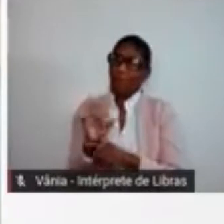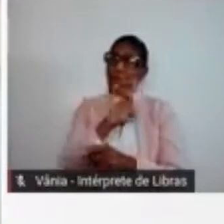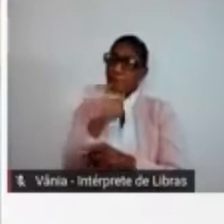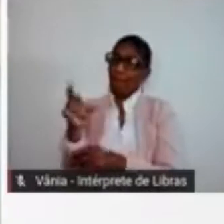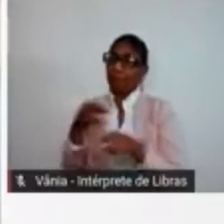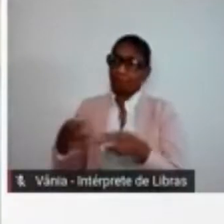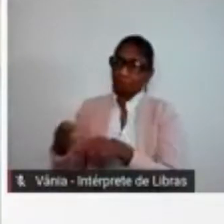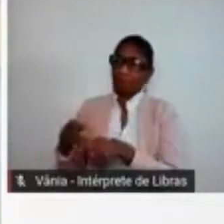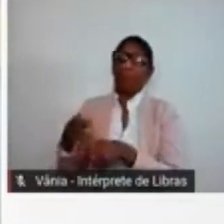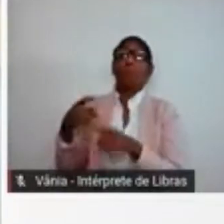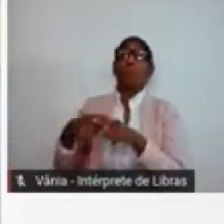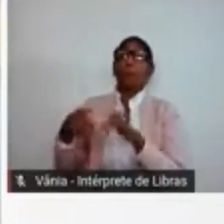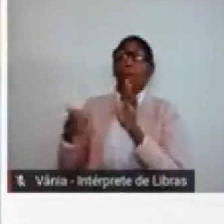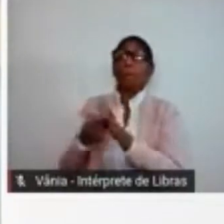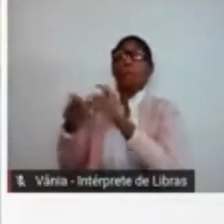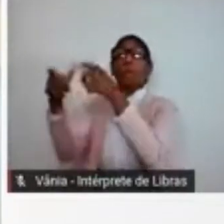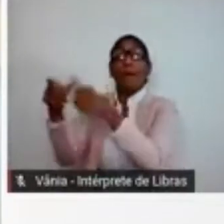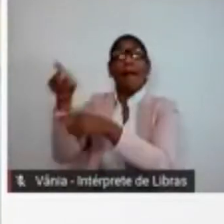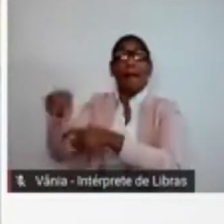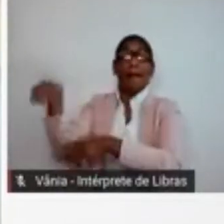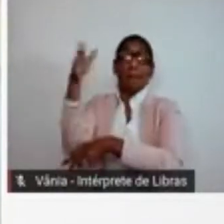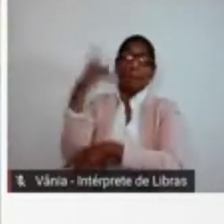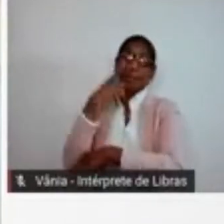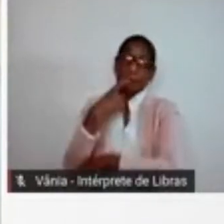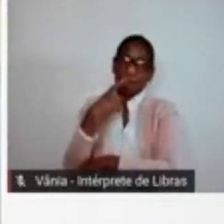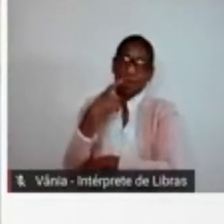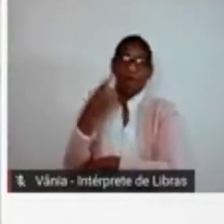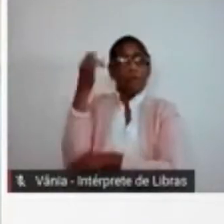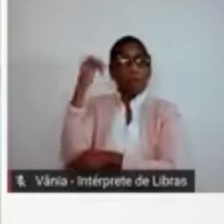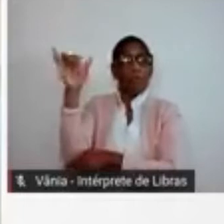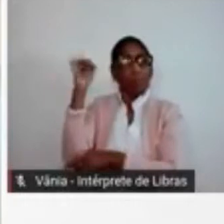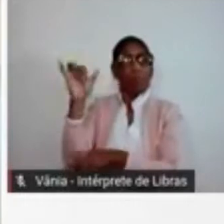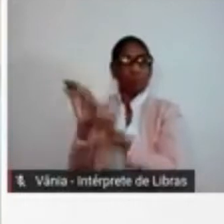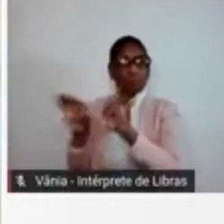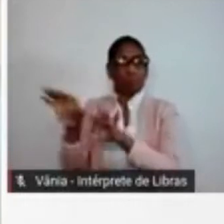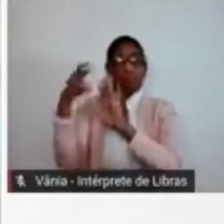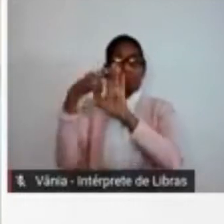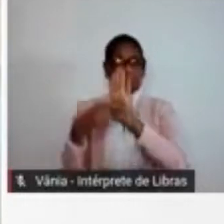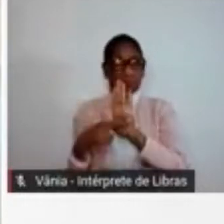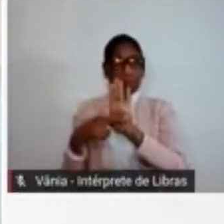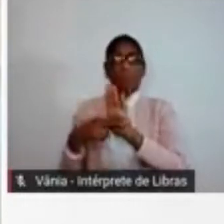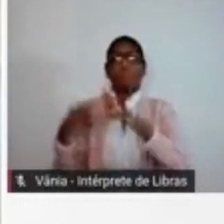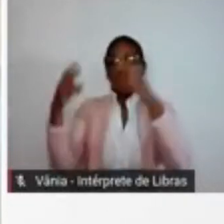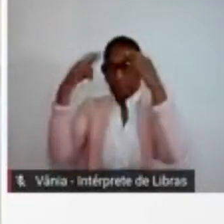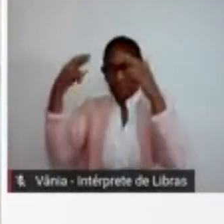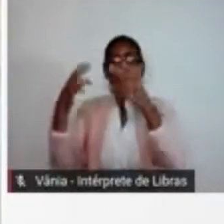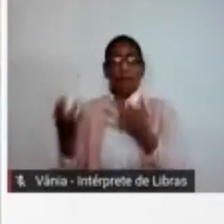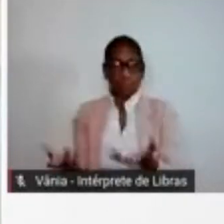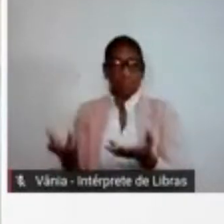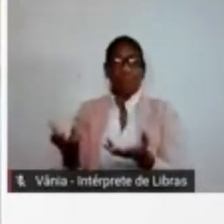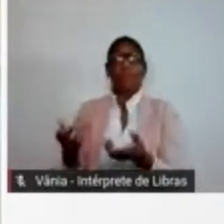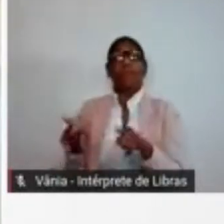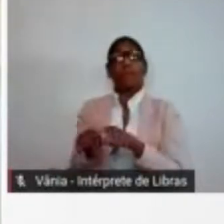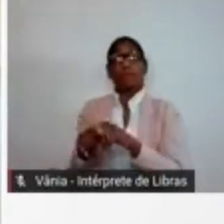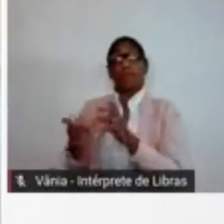bandeira vermelha. É importante que todas as medidas, então, sejam baseadas em evidências